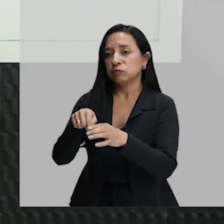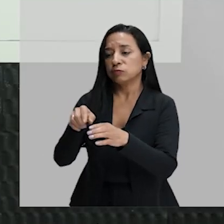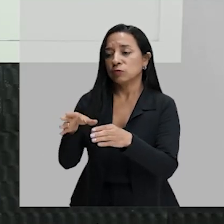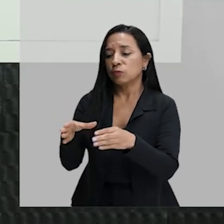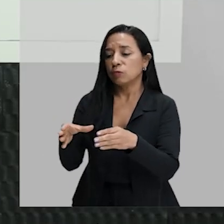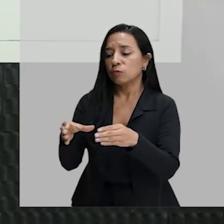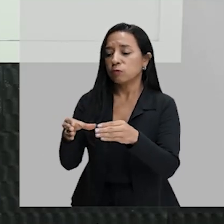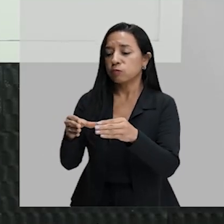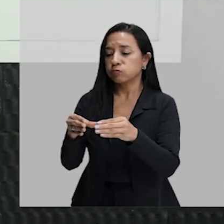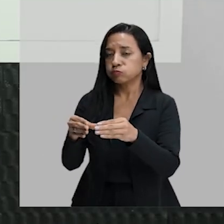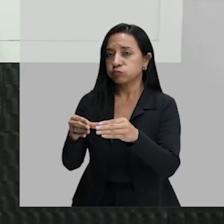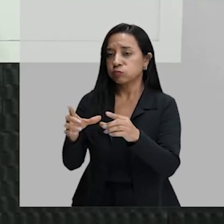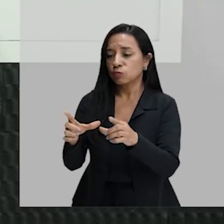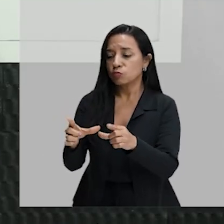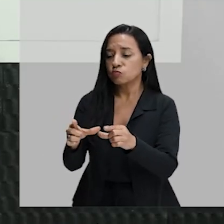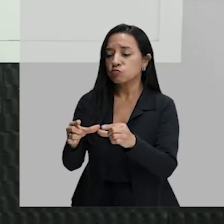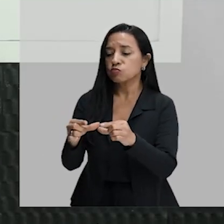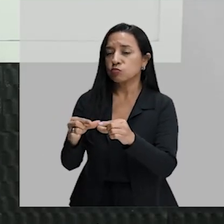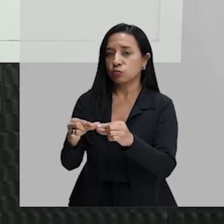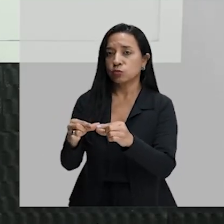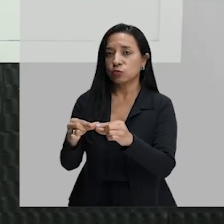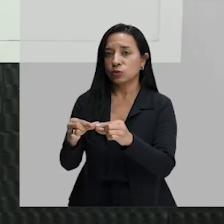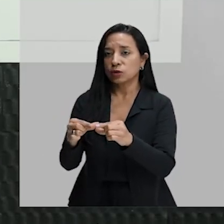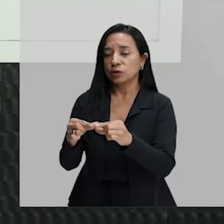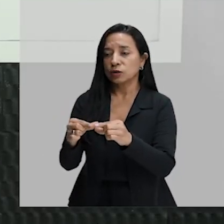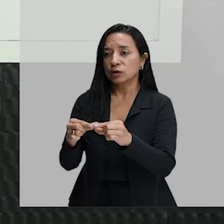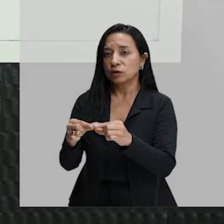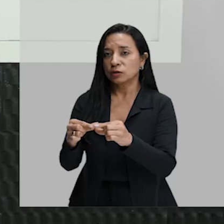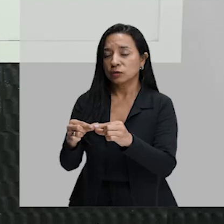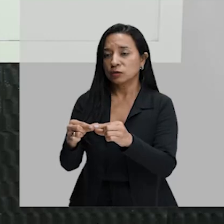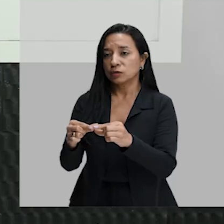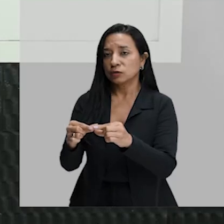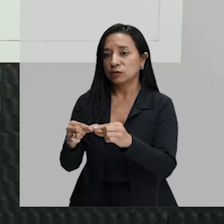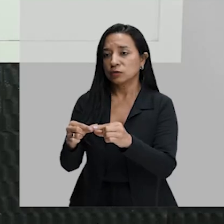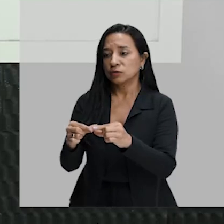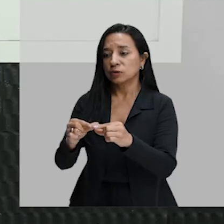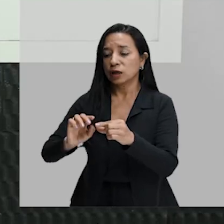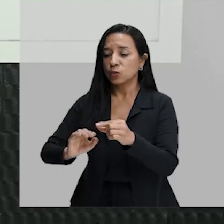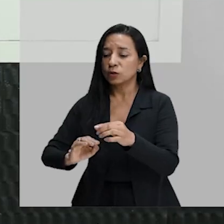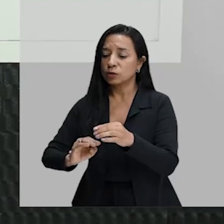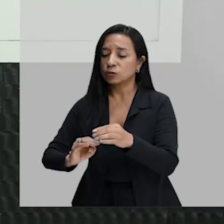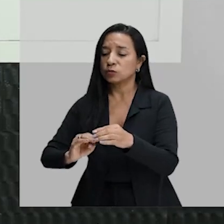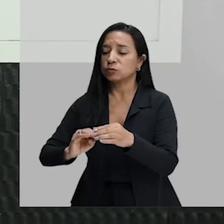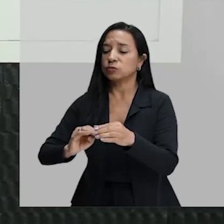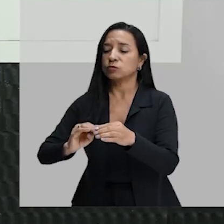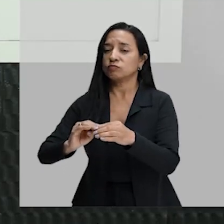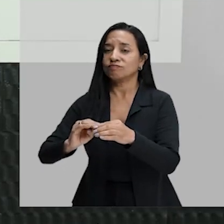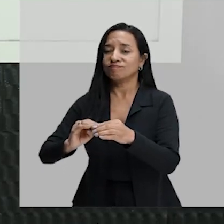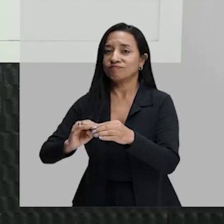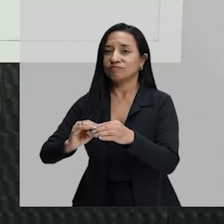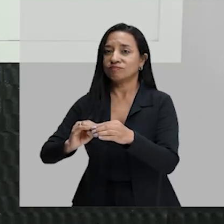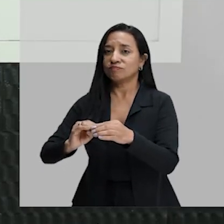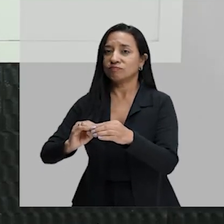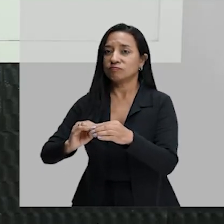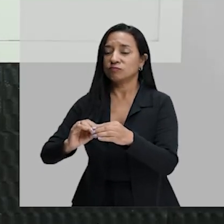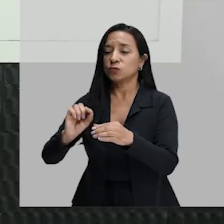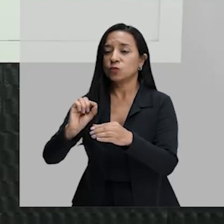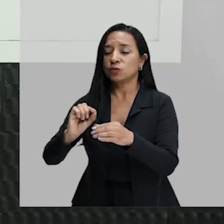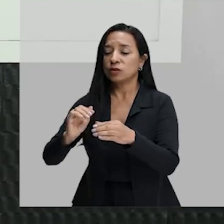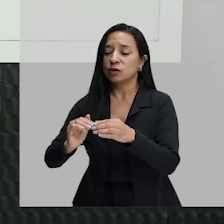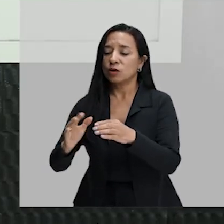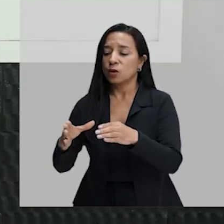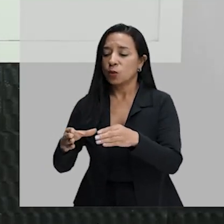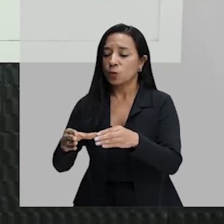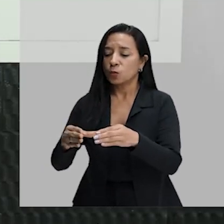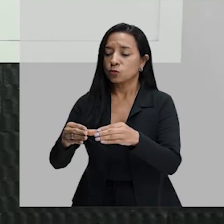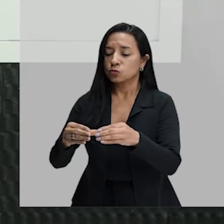contrair, diminuir o seu volume, né, o recipiente, e o líquido não acompanhar. Certo? Então o recipiente ele vai